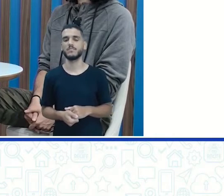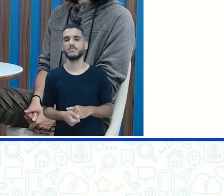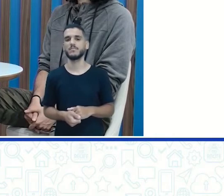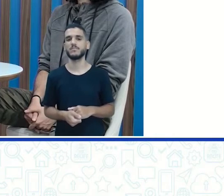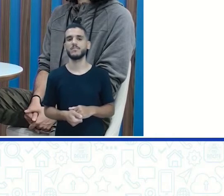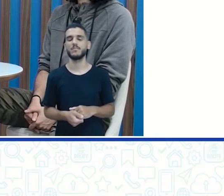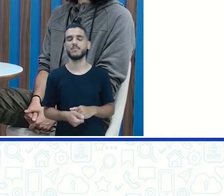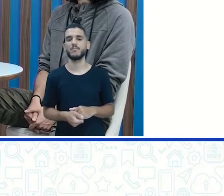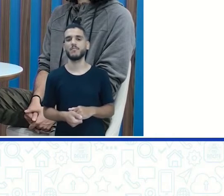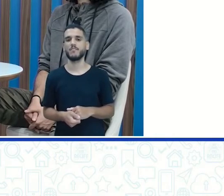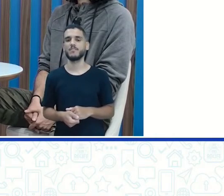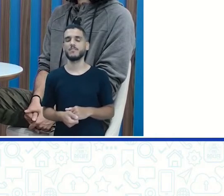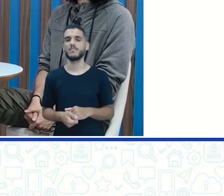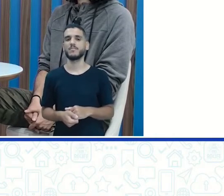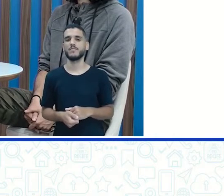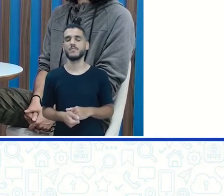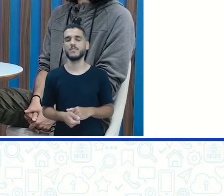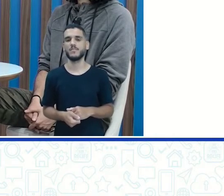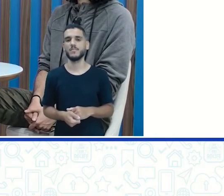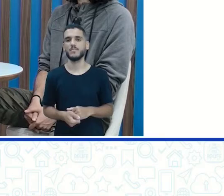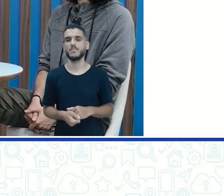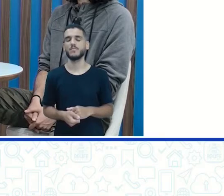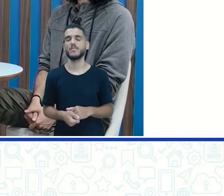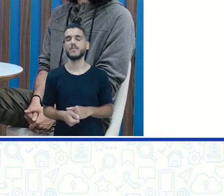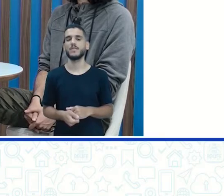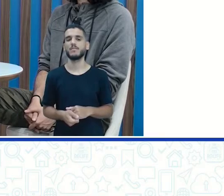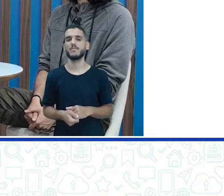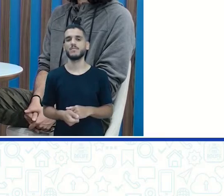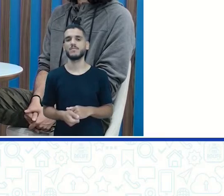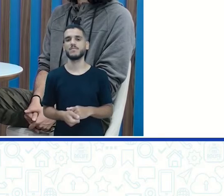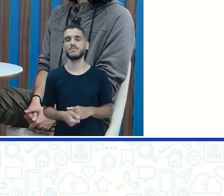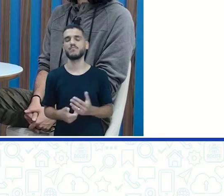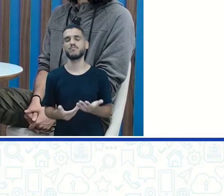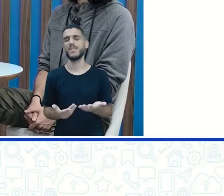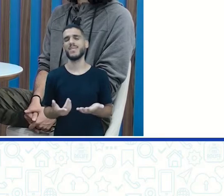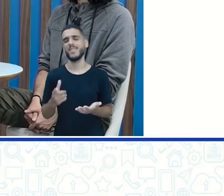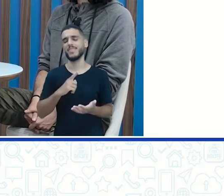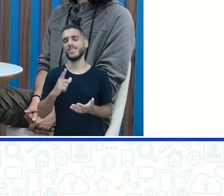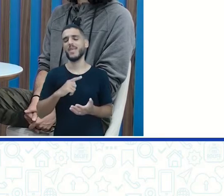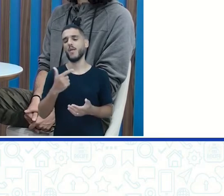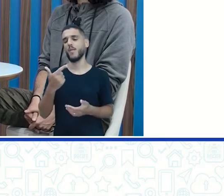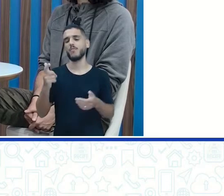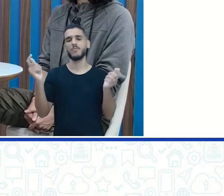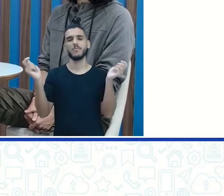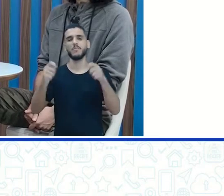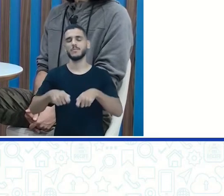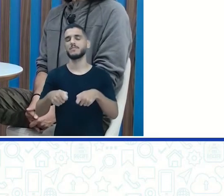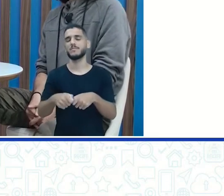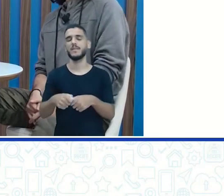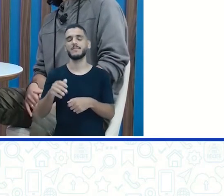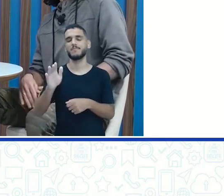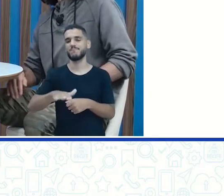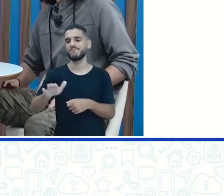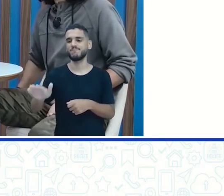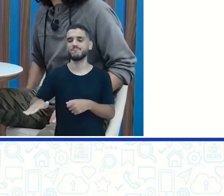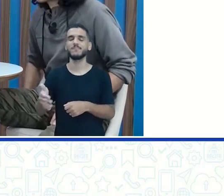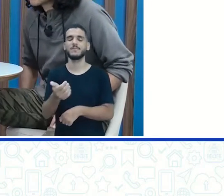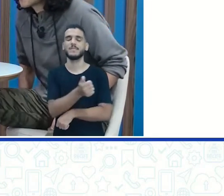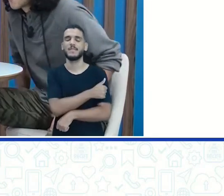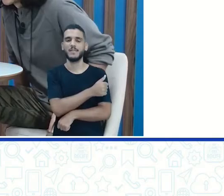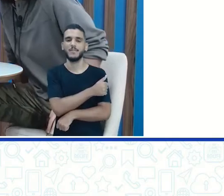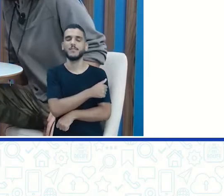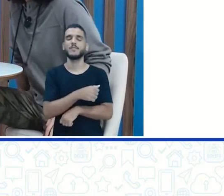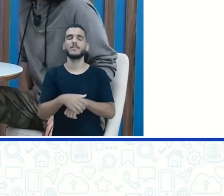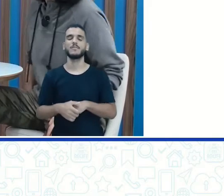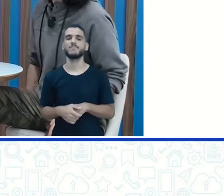Bom, o que você pode dizer mais aí, de mais possibilidades para os meninos? Olha,